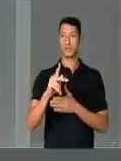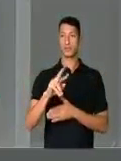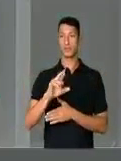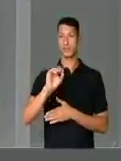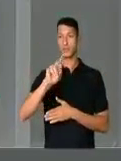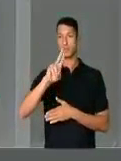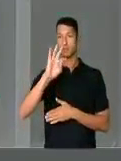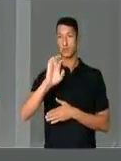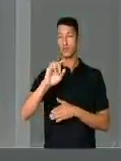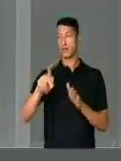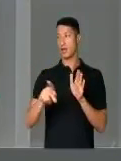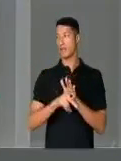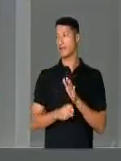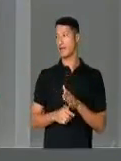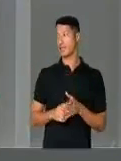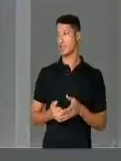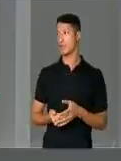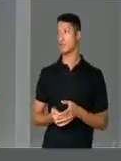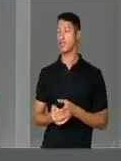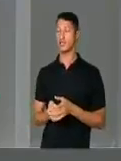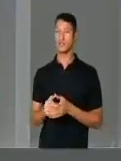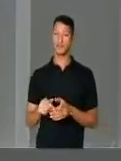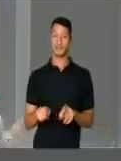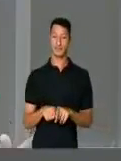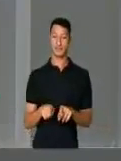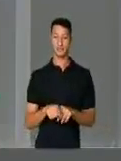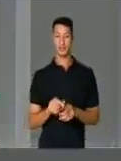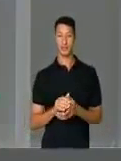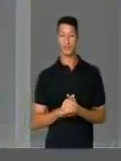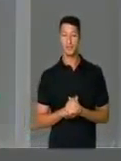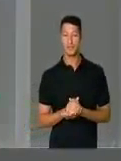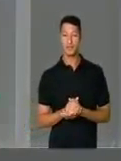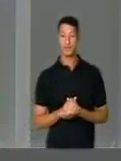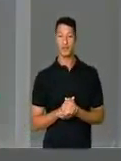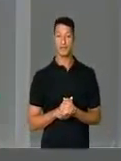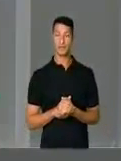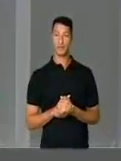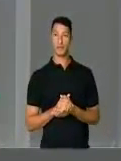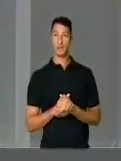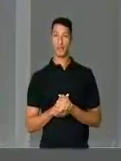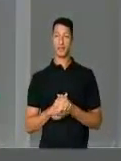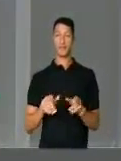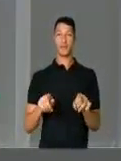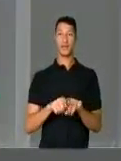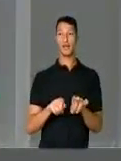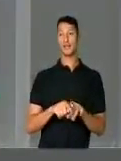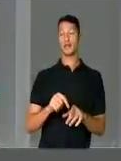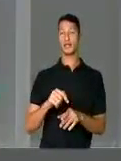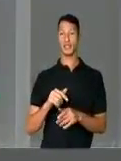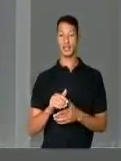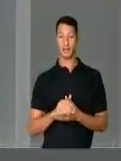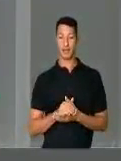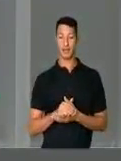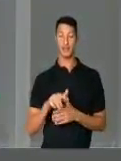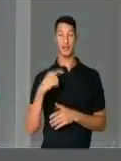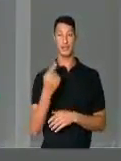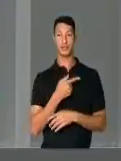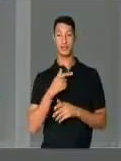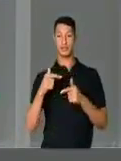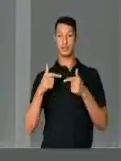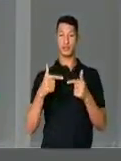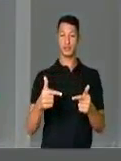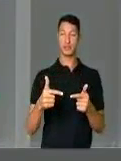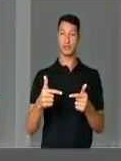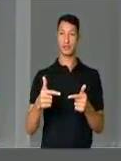exportador, produtor de carne do mundo. A maior empresa foi gravada por um dos seus donos. O presidente Sarney foi gravado por Dercílio